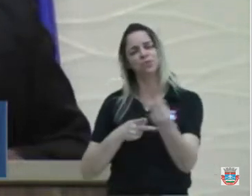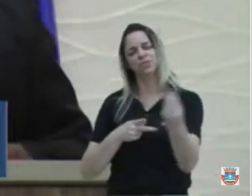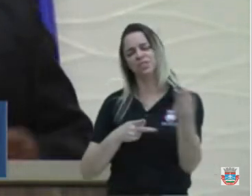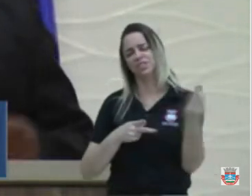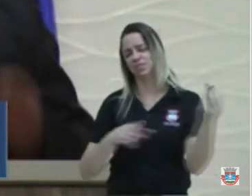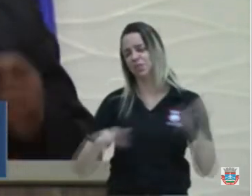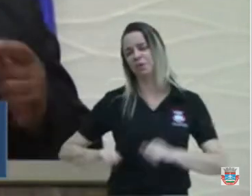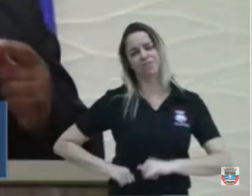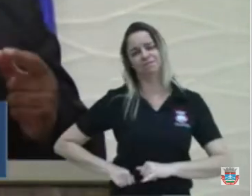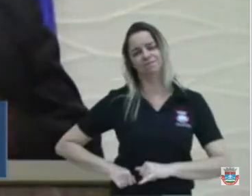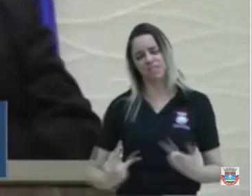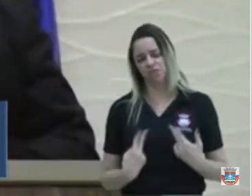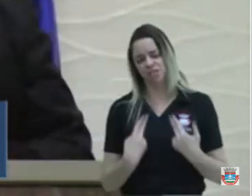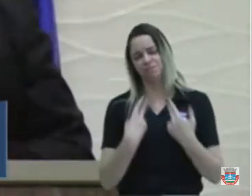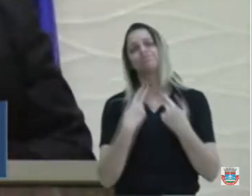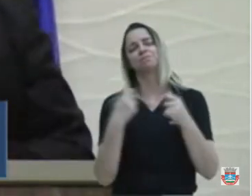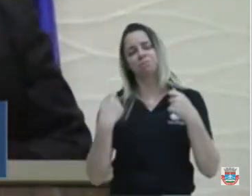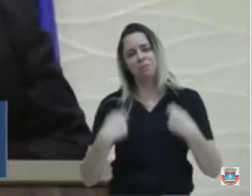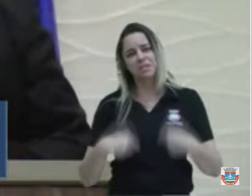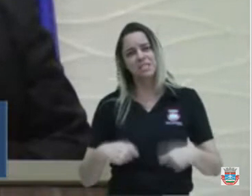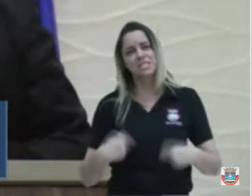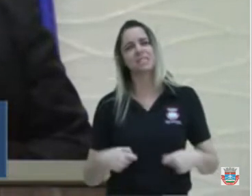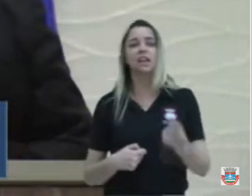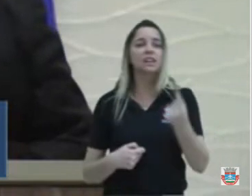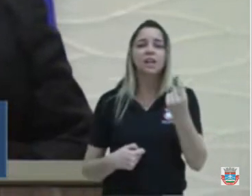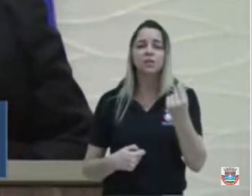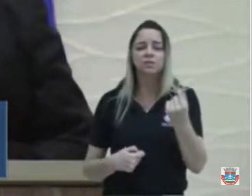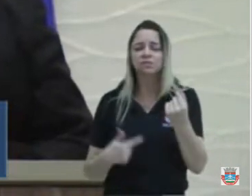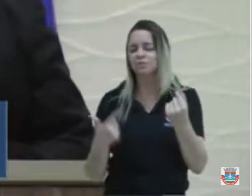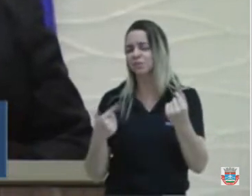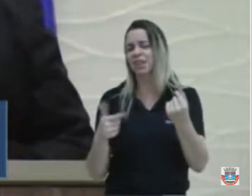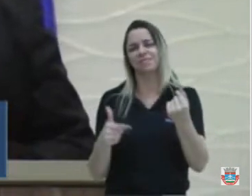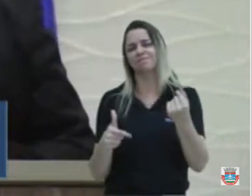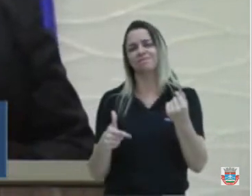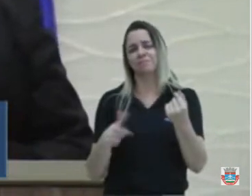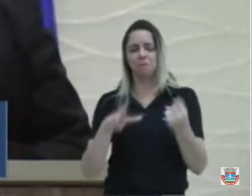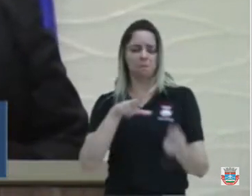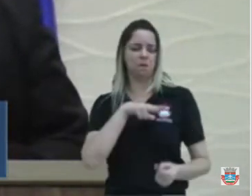precisando de uma cirurgia e não tem dinheiro para fazer a cirurgia particular.